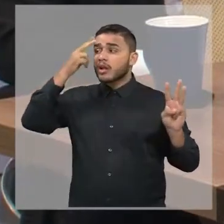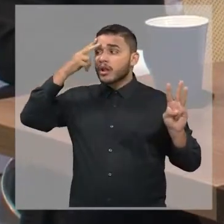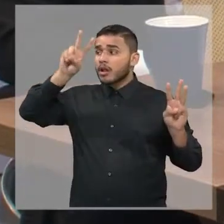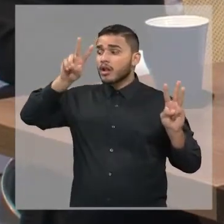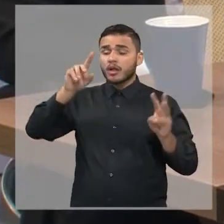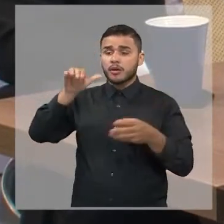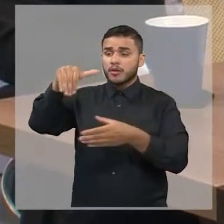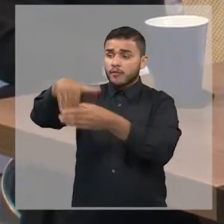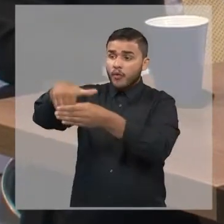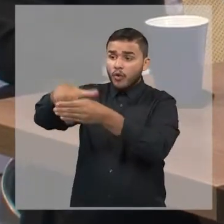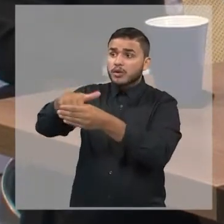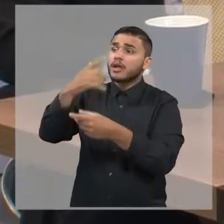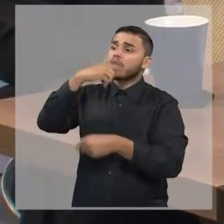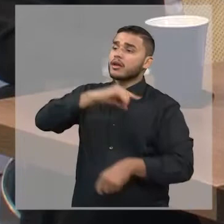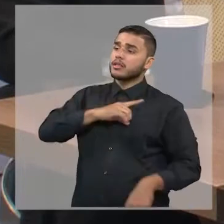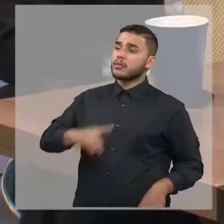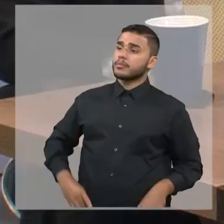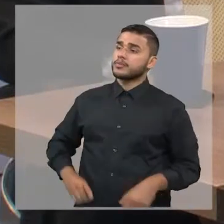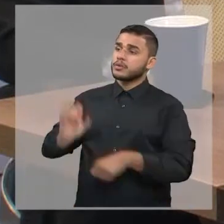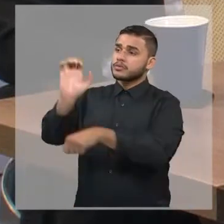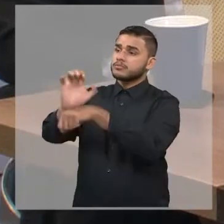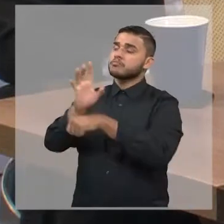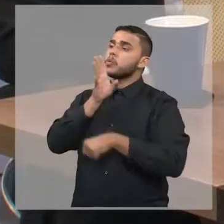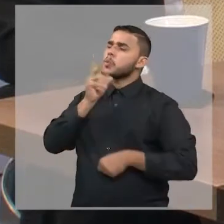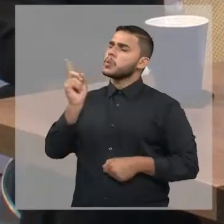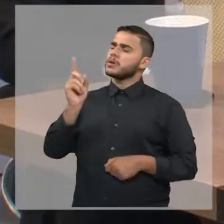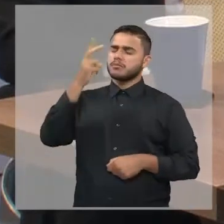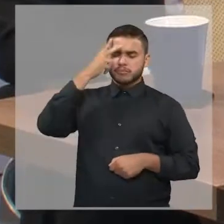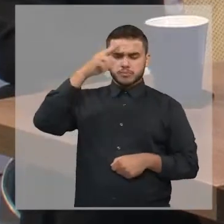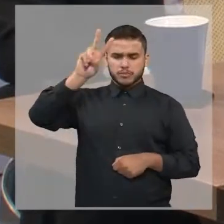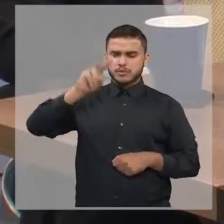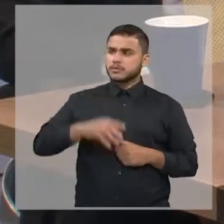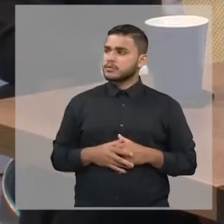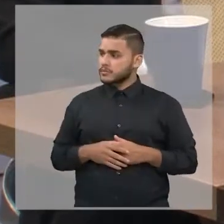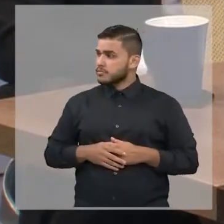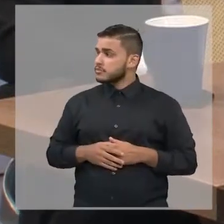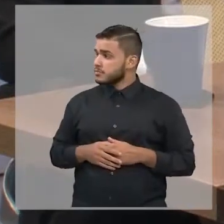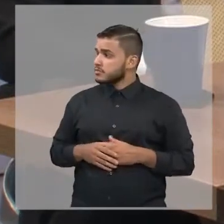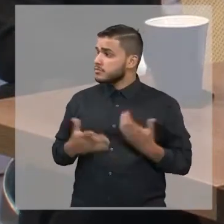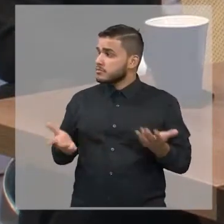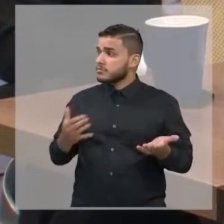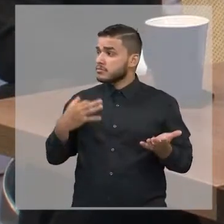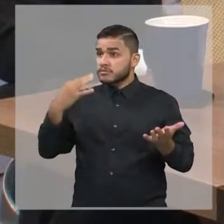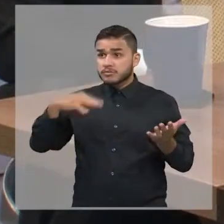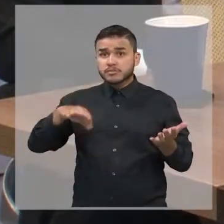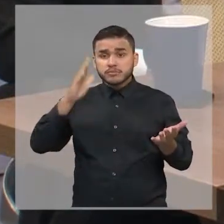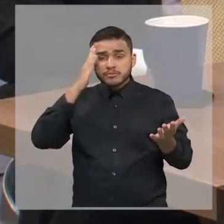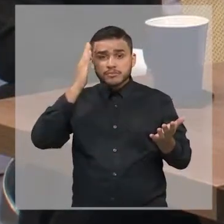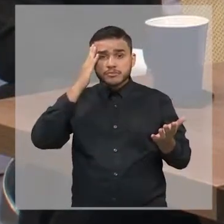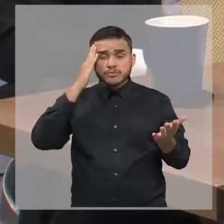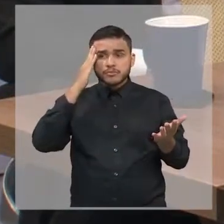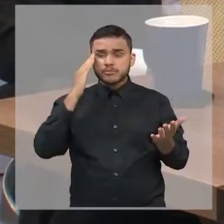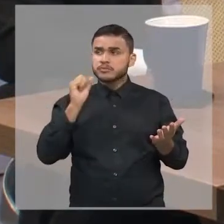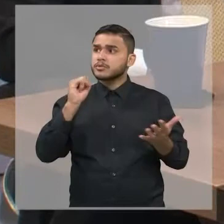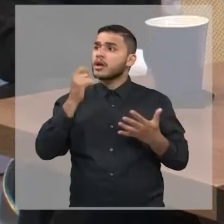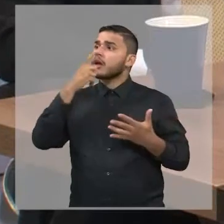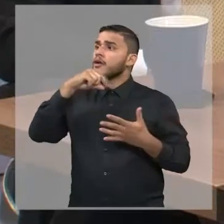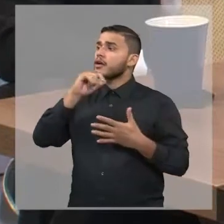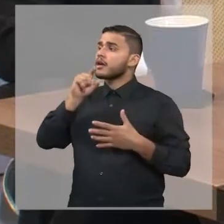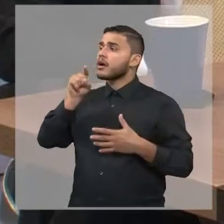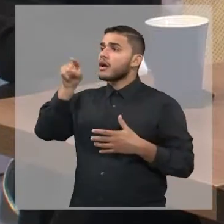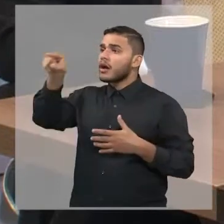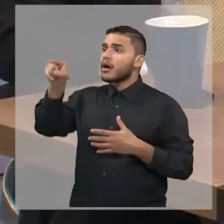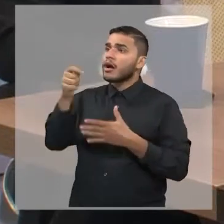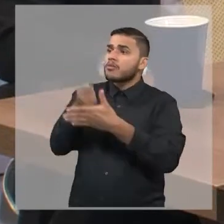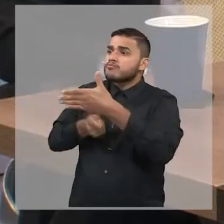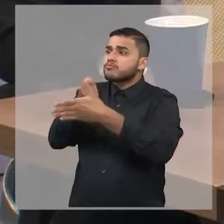para deputado estadual. Certo. Esse é um dado de pesquisa empírica. Tá certo, eu concordo com você. Então você não tem como exigir do deputado se você nem lembra quem